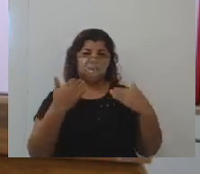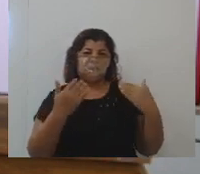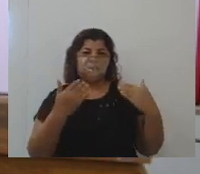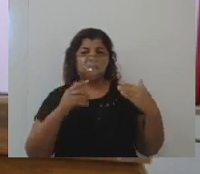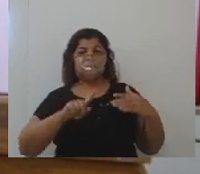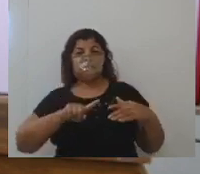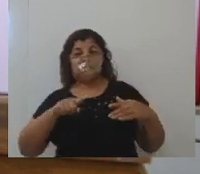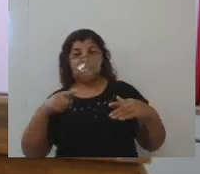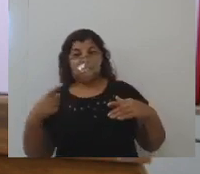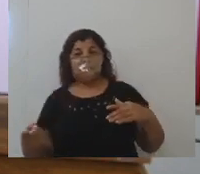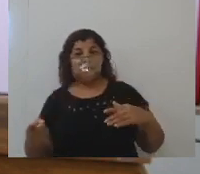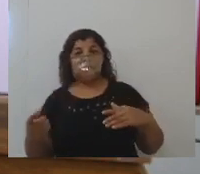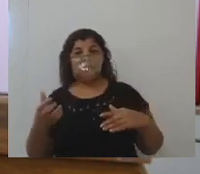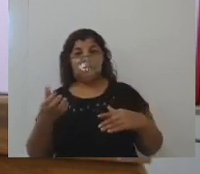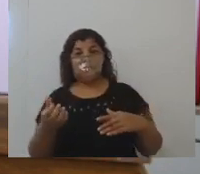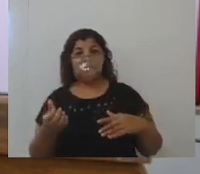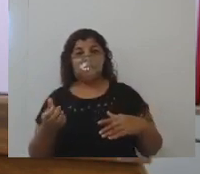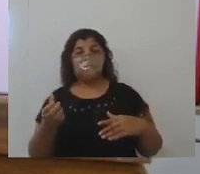está falando de